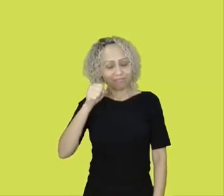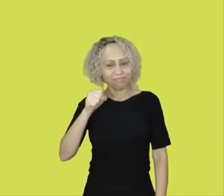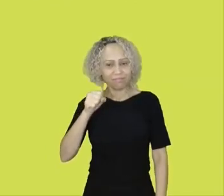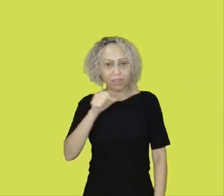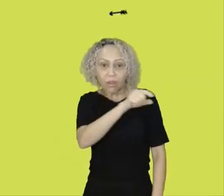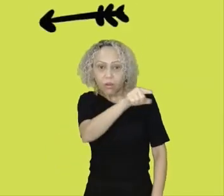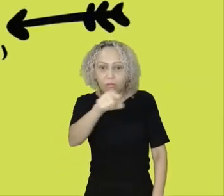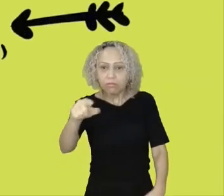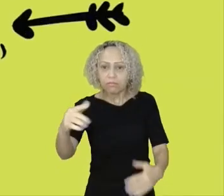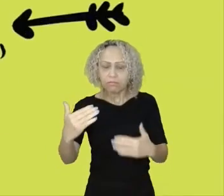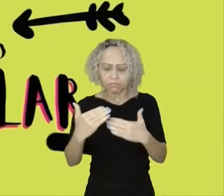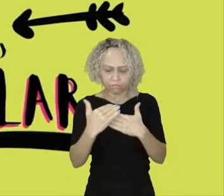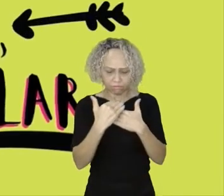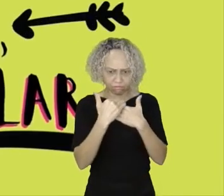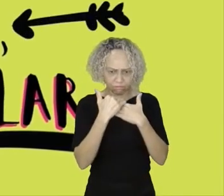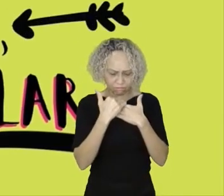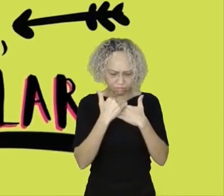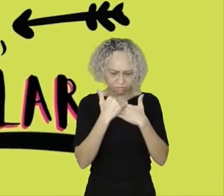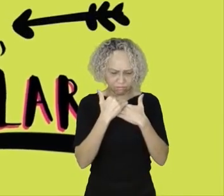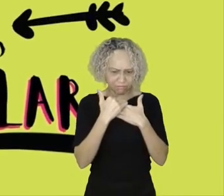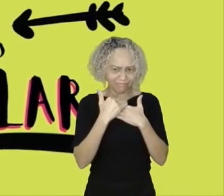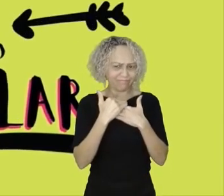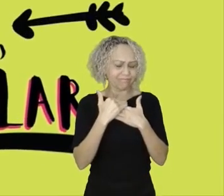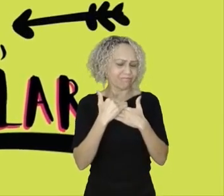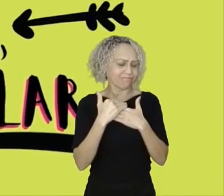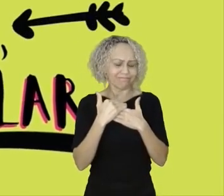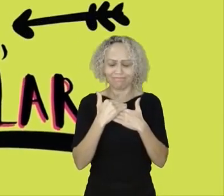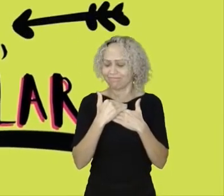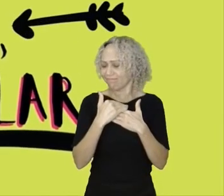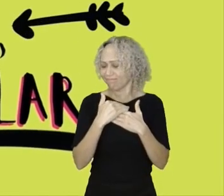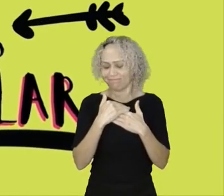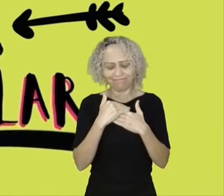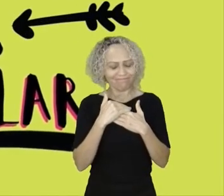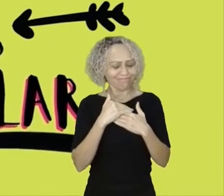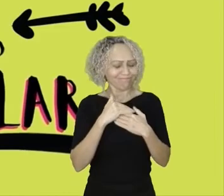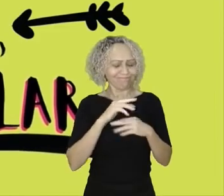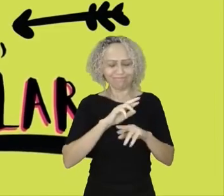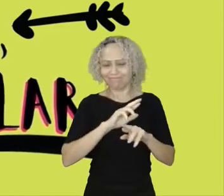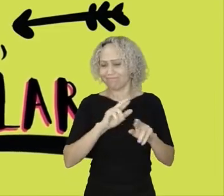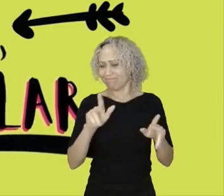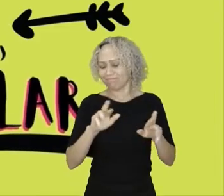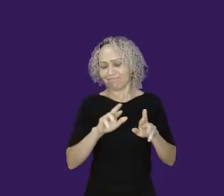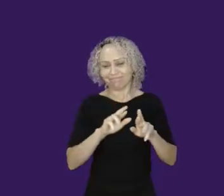Não vão mais conseguir me anular, me calar.